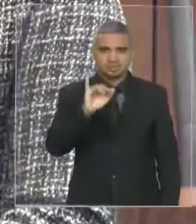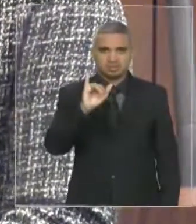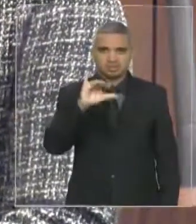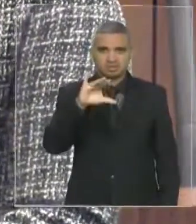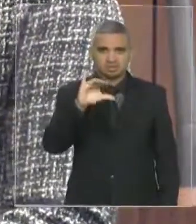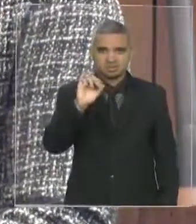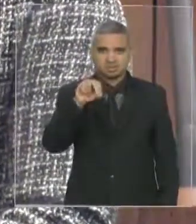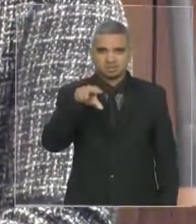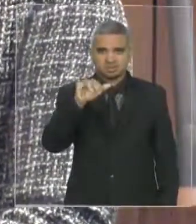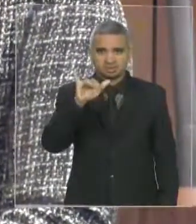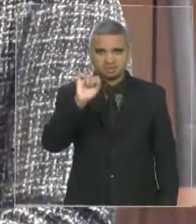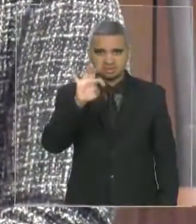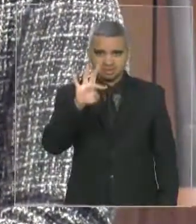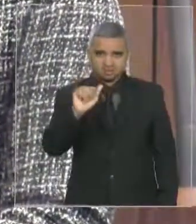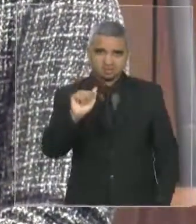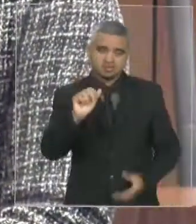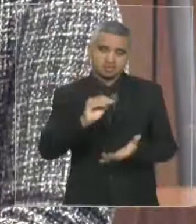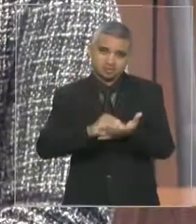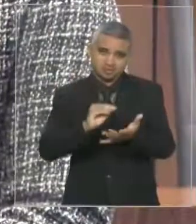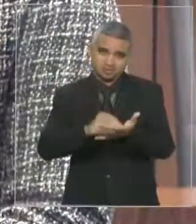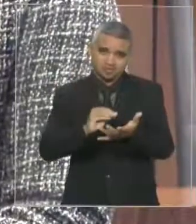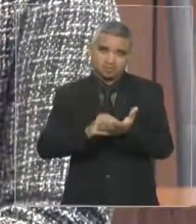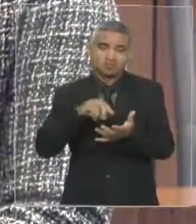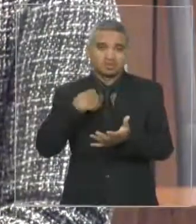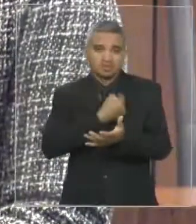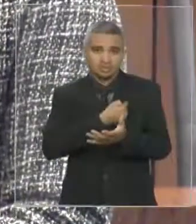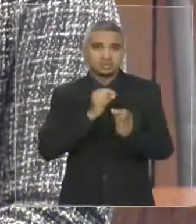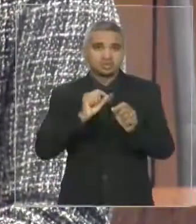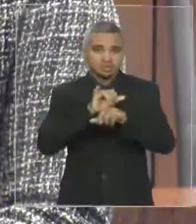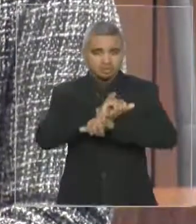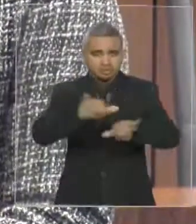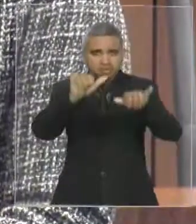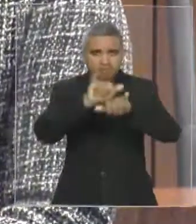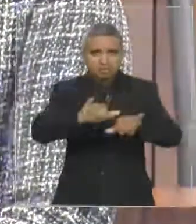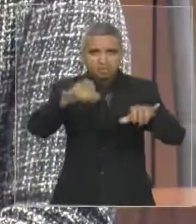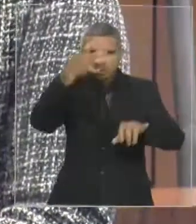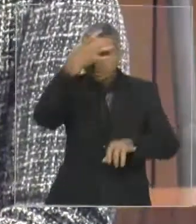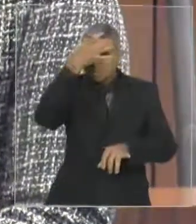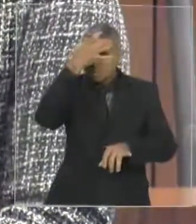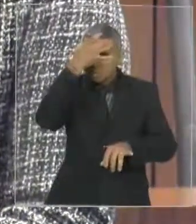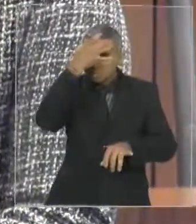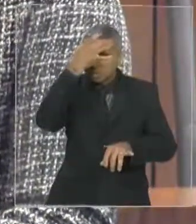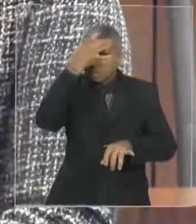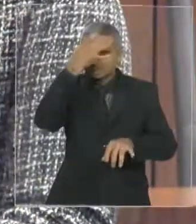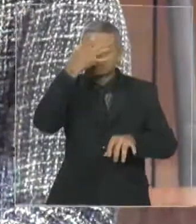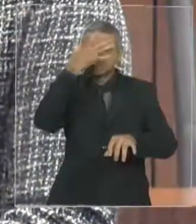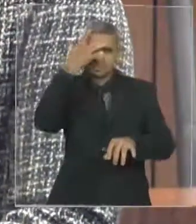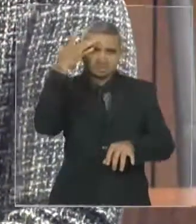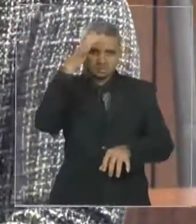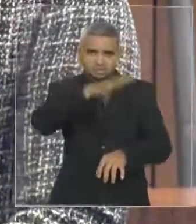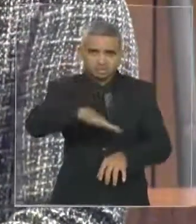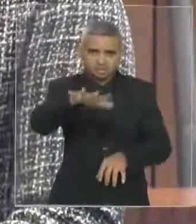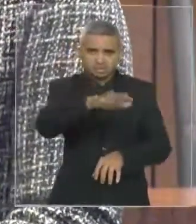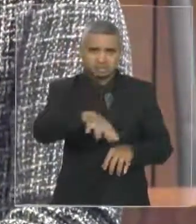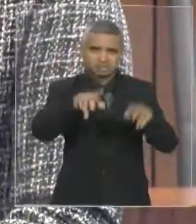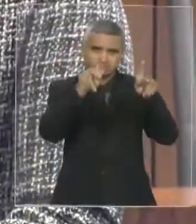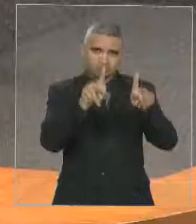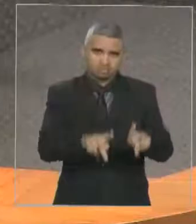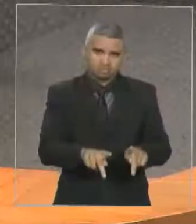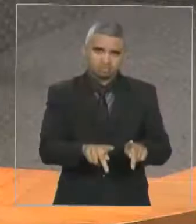a conscientização da população em geral, administradores, mãe,